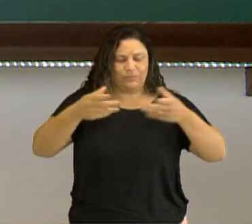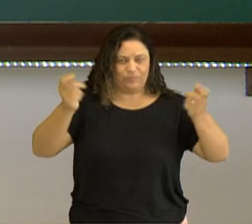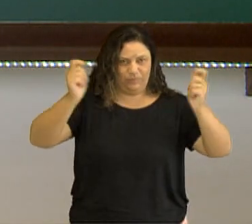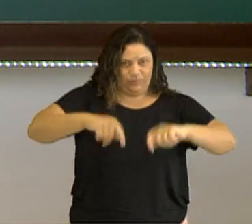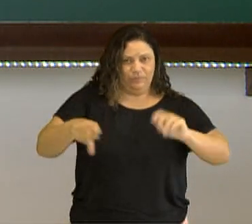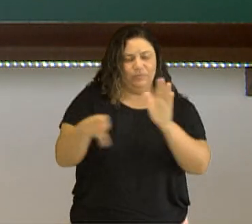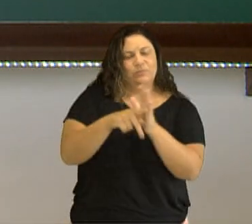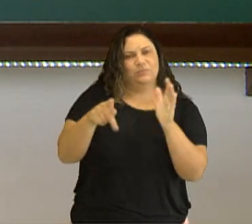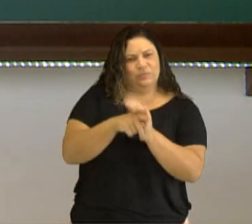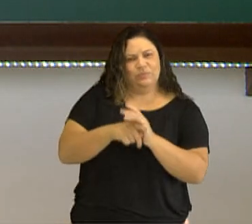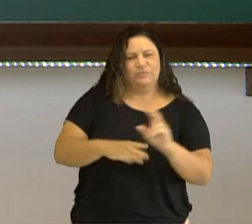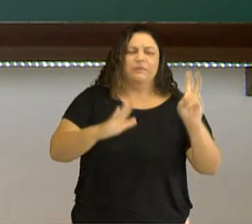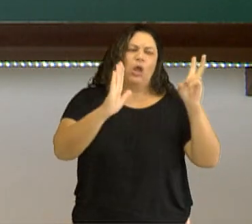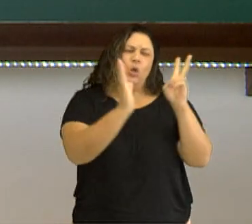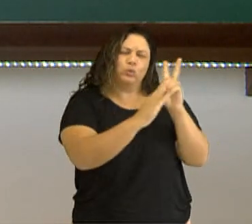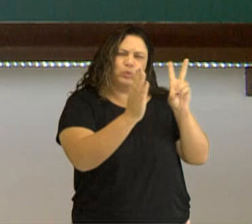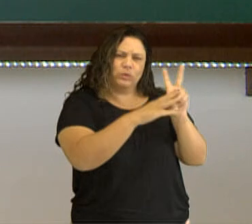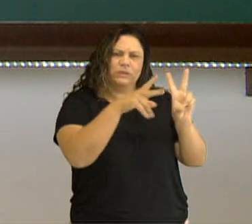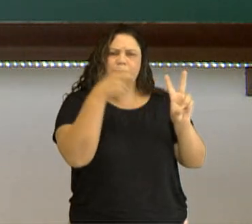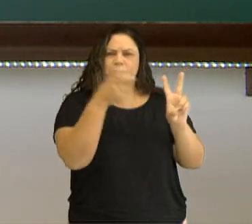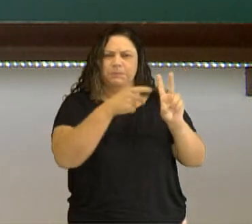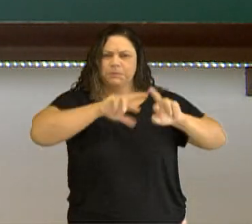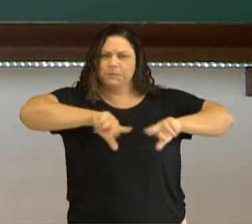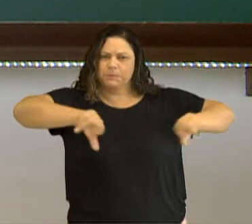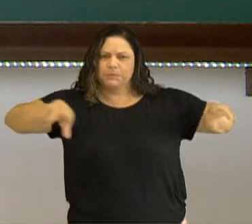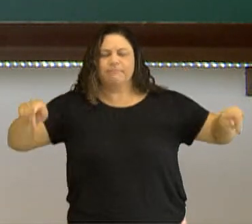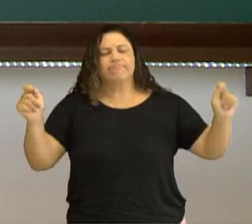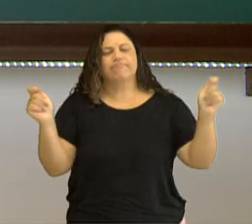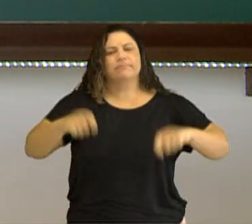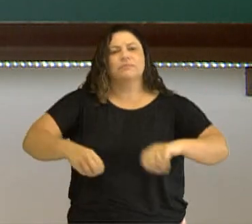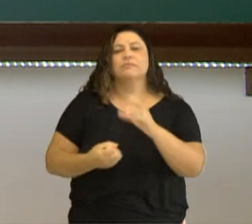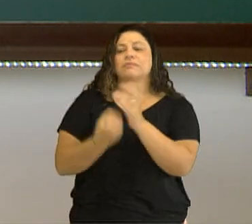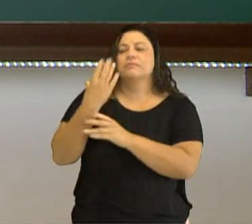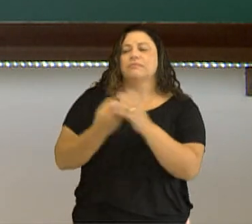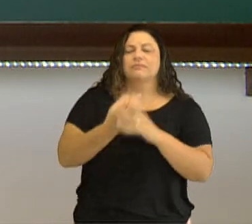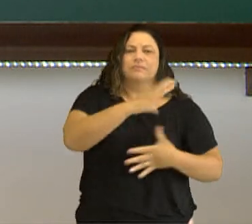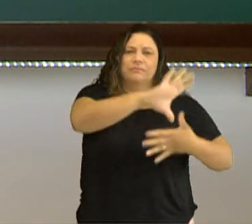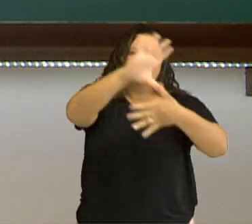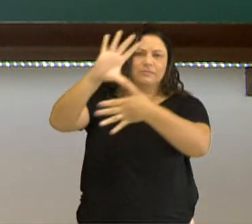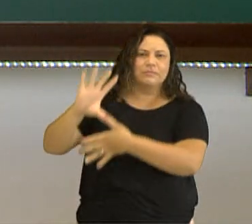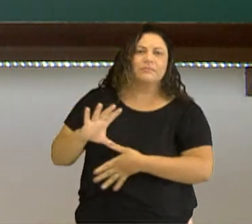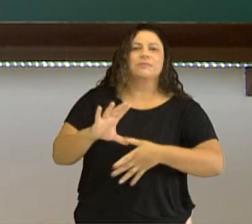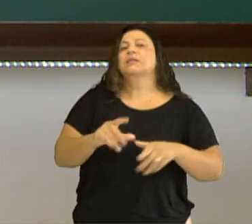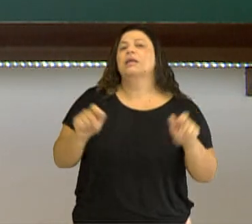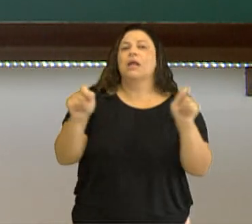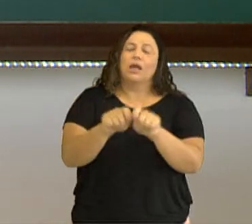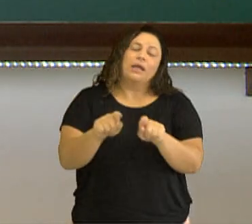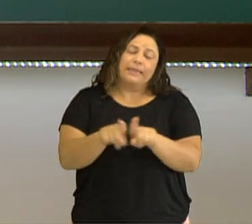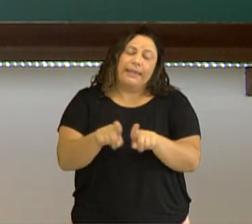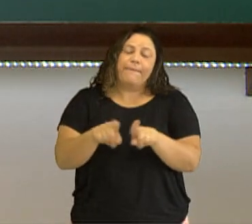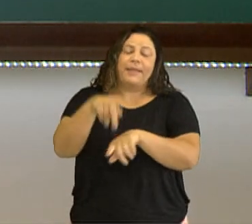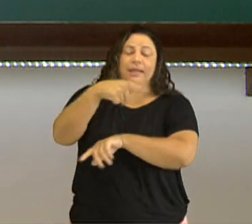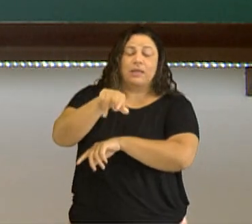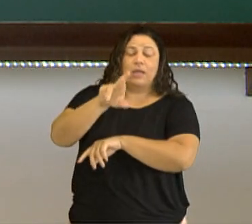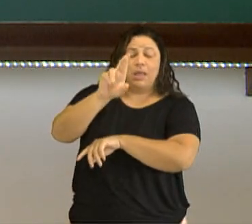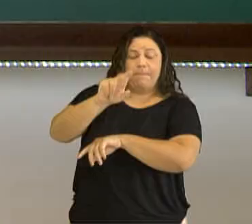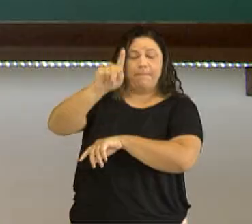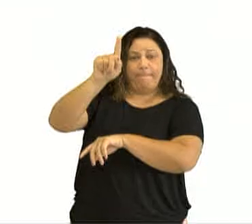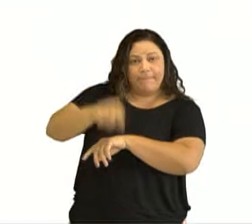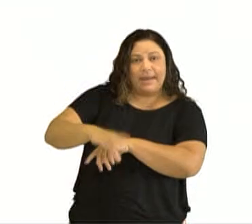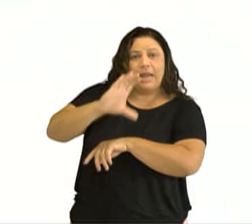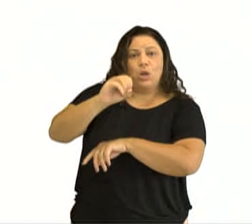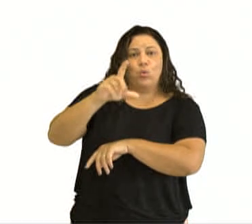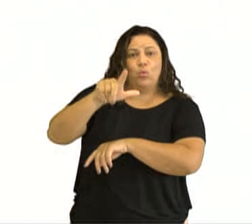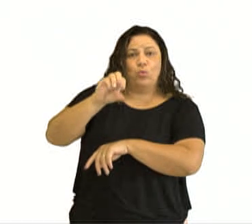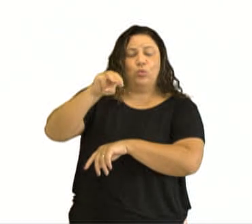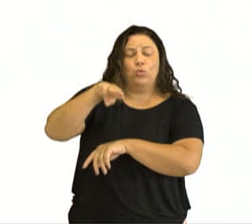de povos ameríndios, de povos originários da América ou mesmo de povos pré-colombianos, Então,